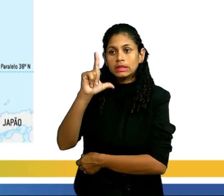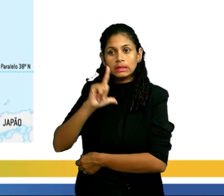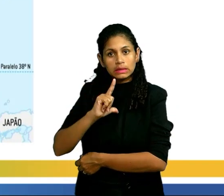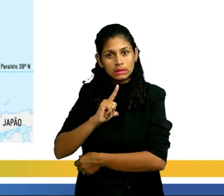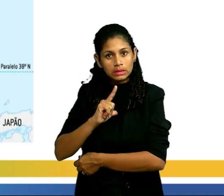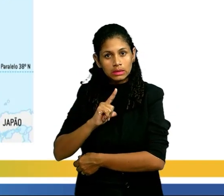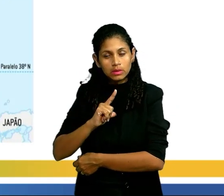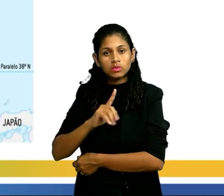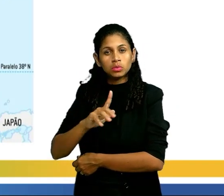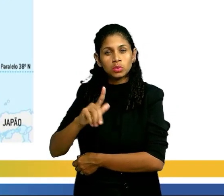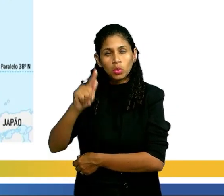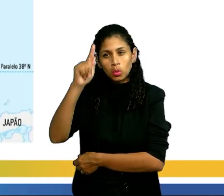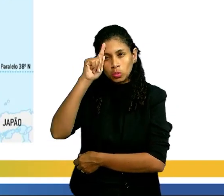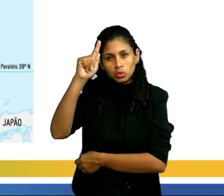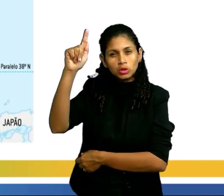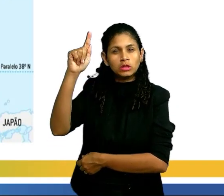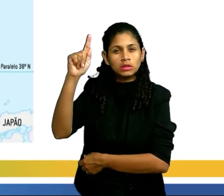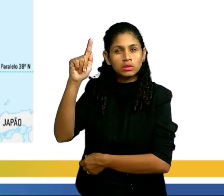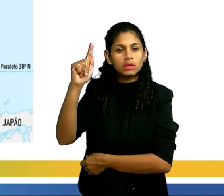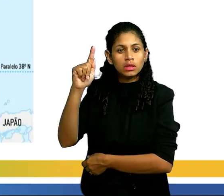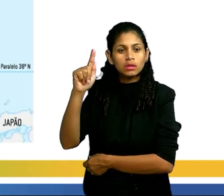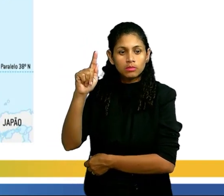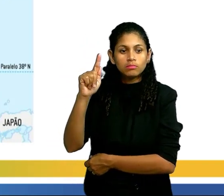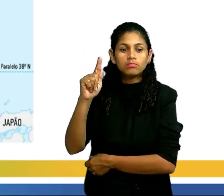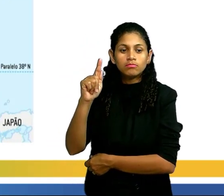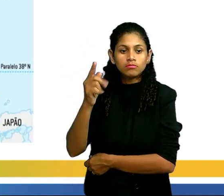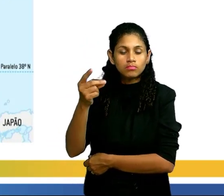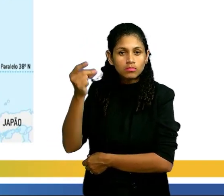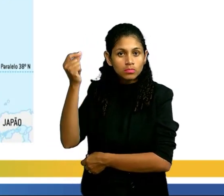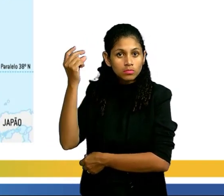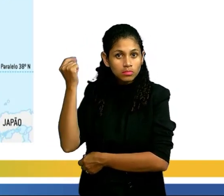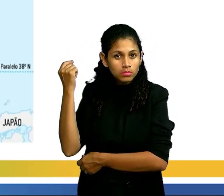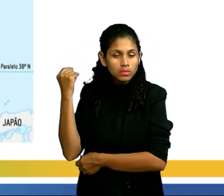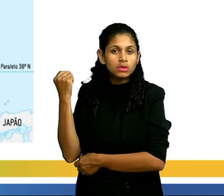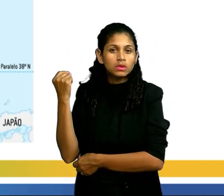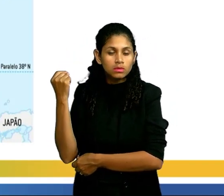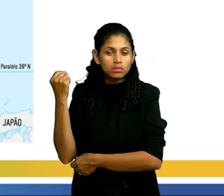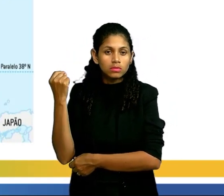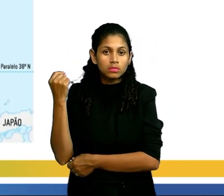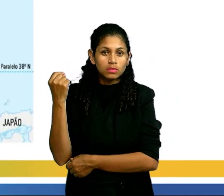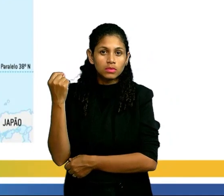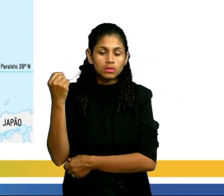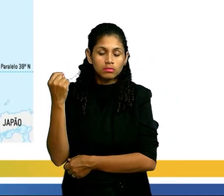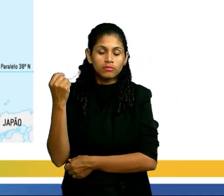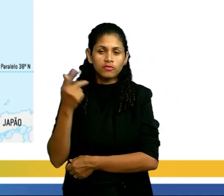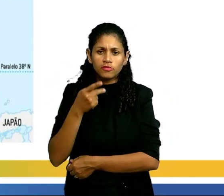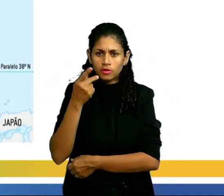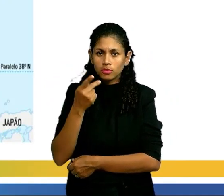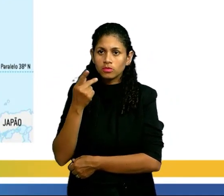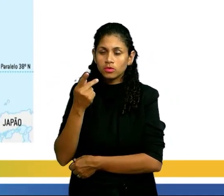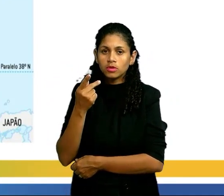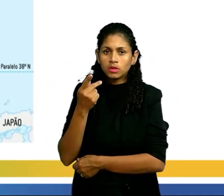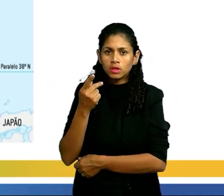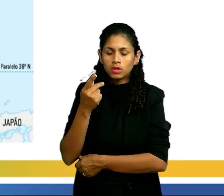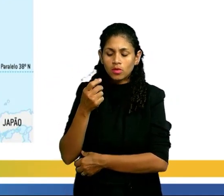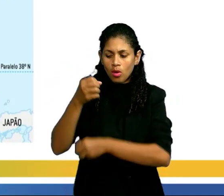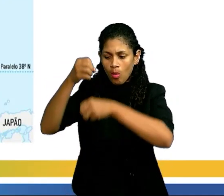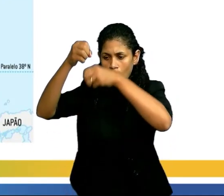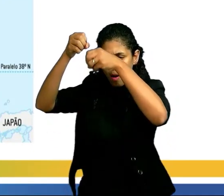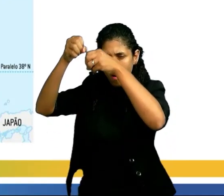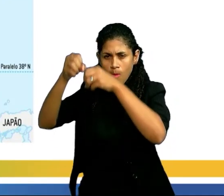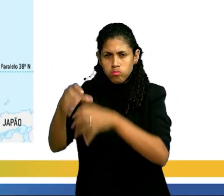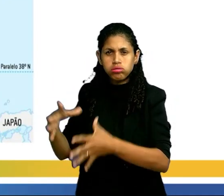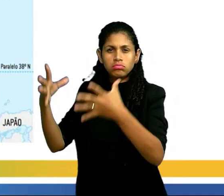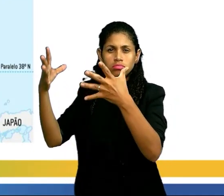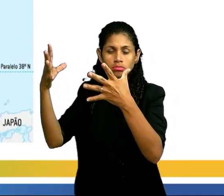das Coreias, soltando uma bomba atômica. E é lógico que a ONU deu 3 pulos para frente e disse que não iria permitir, né, obrigando,